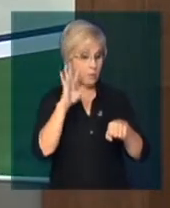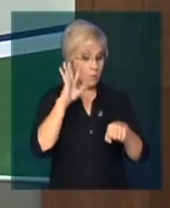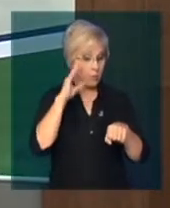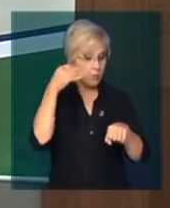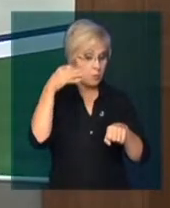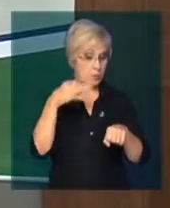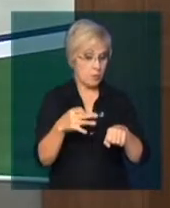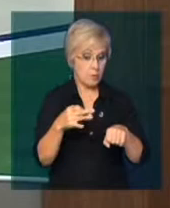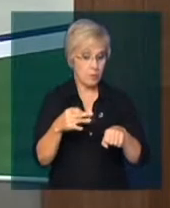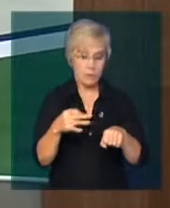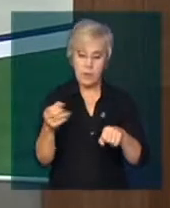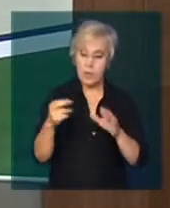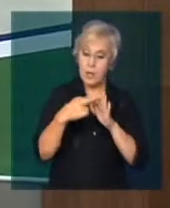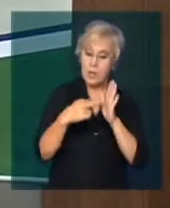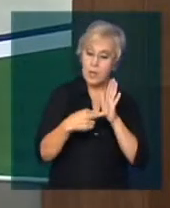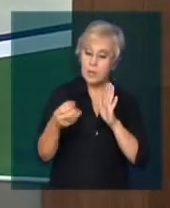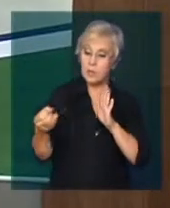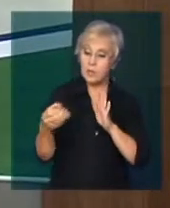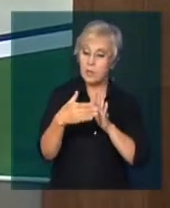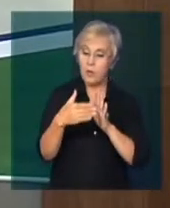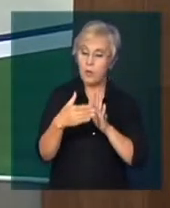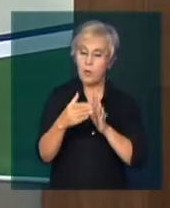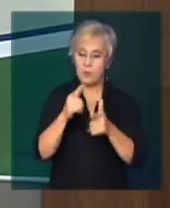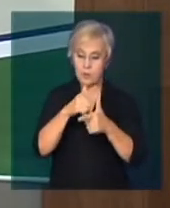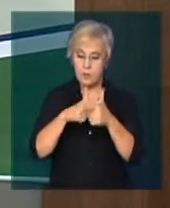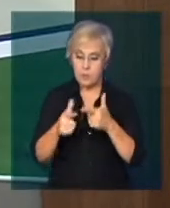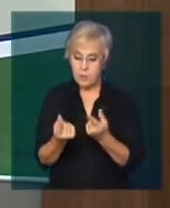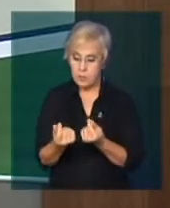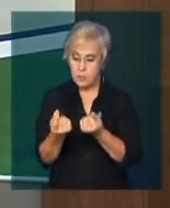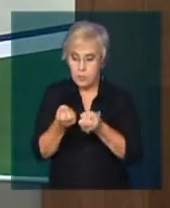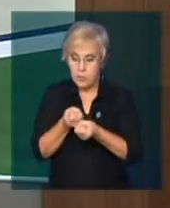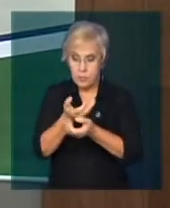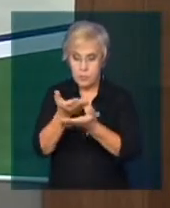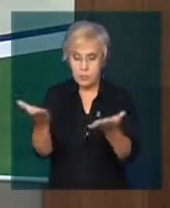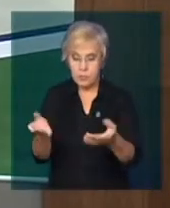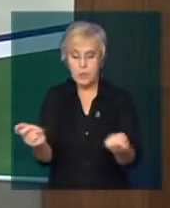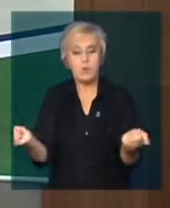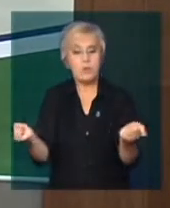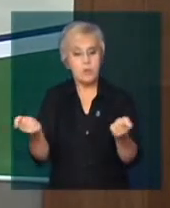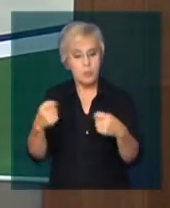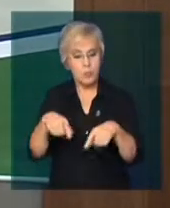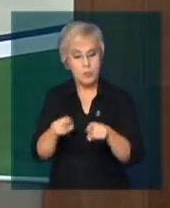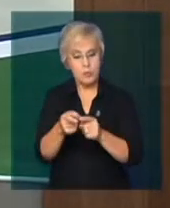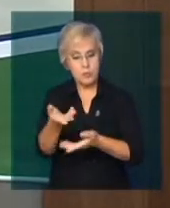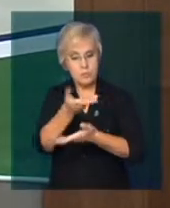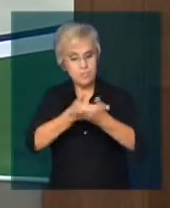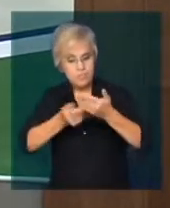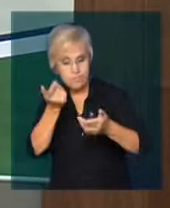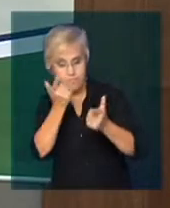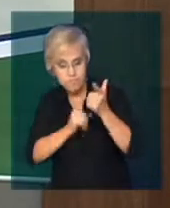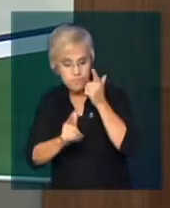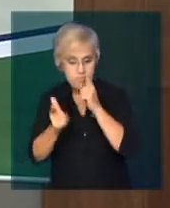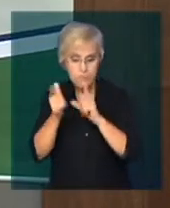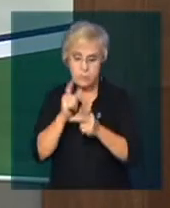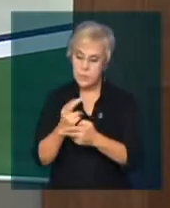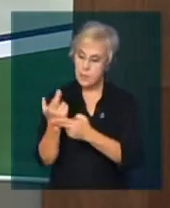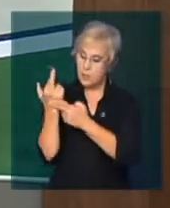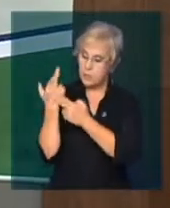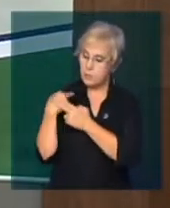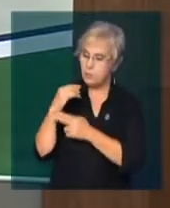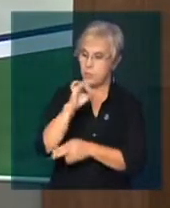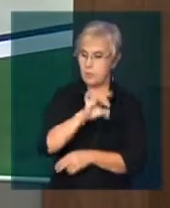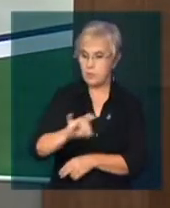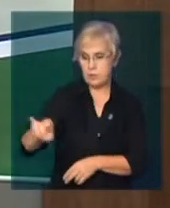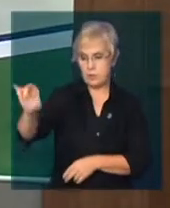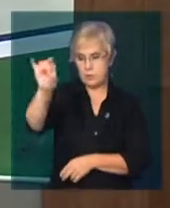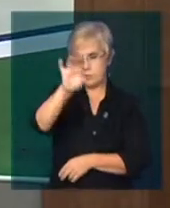fato, novas regras para a repartição dos recursos capazes de viabilizar as atribuições de cada ente